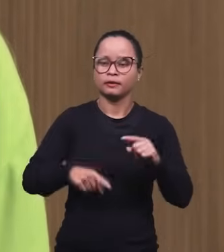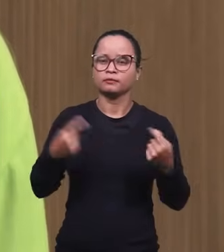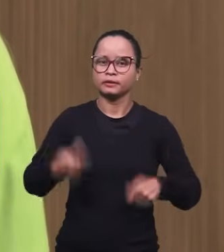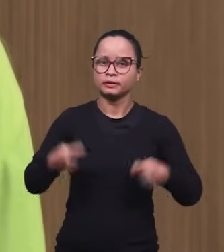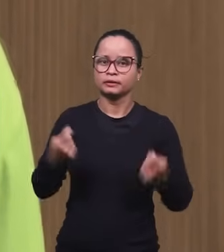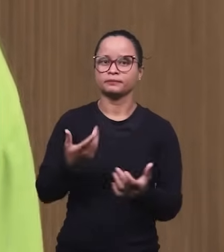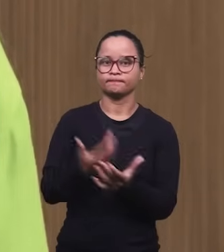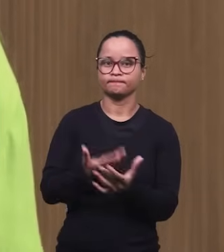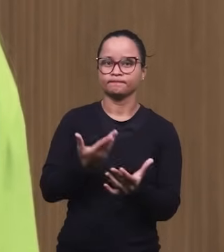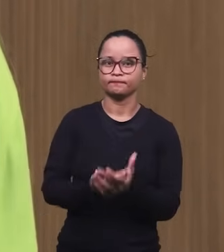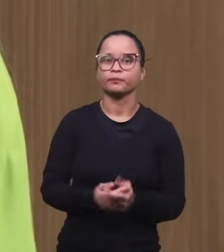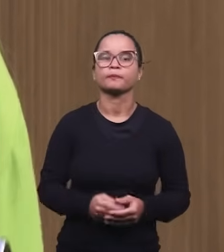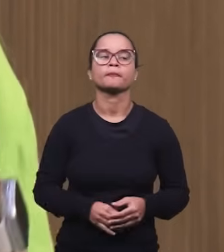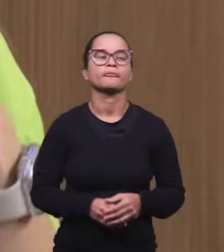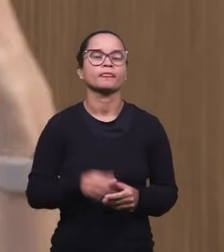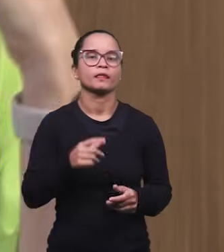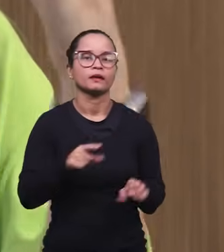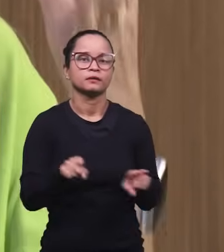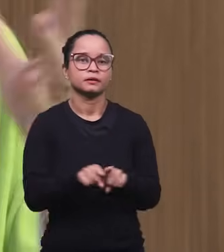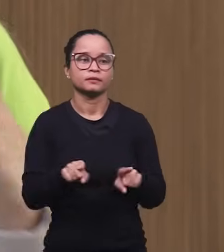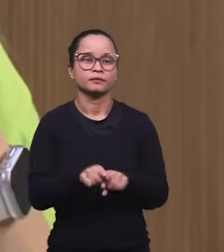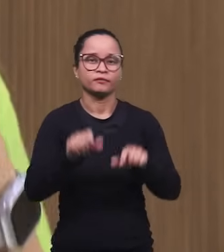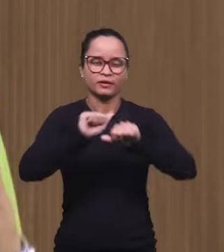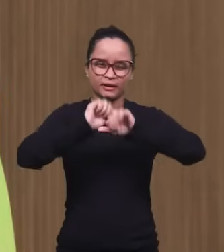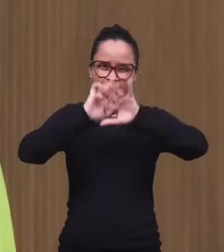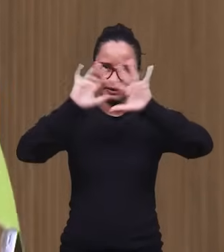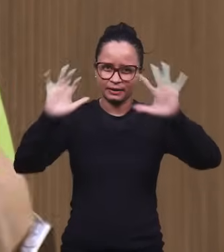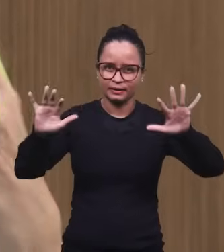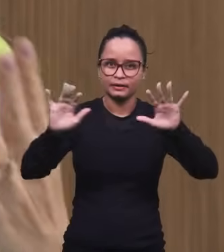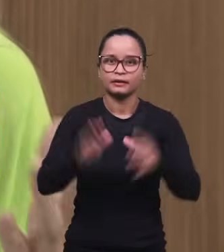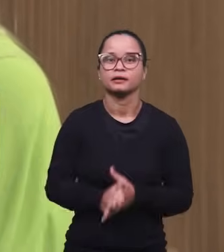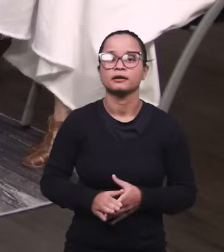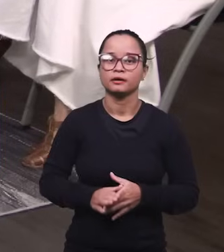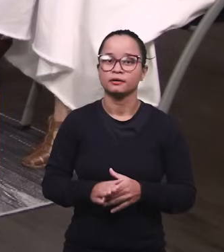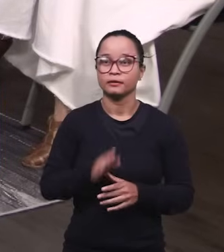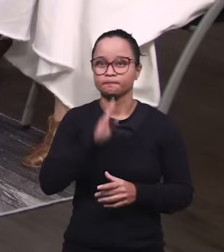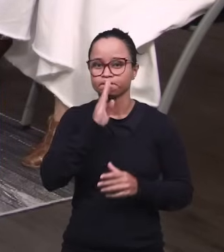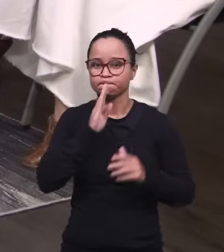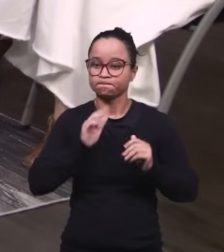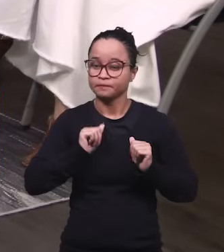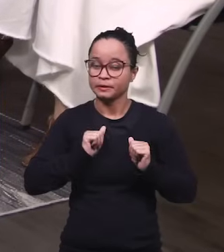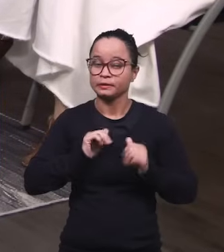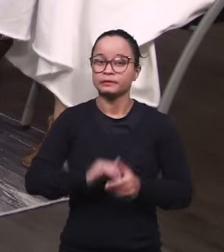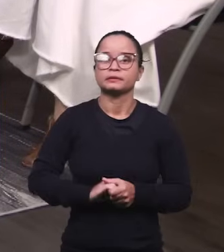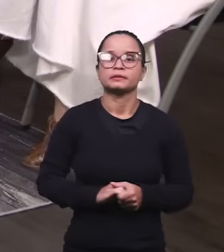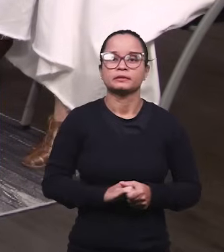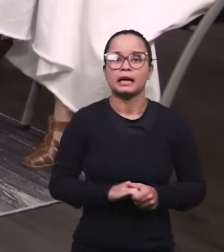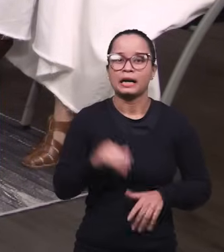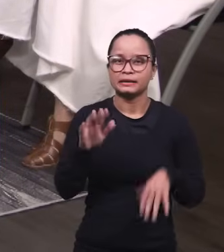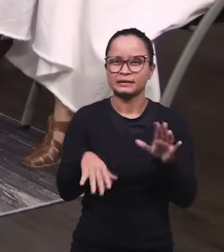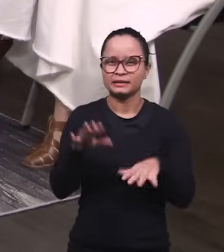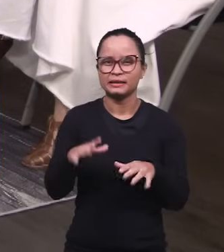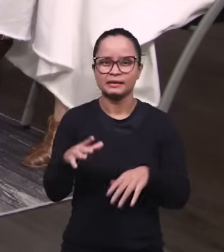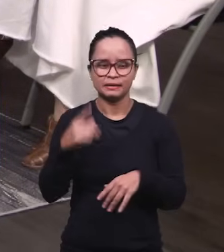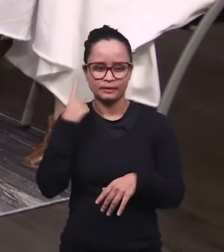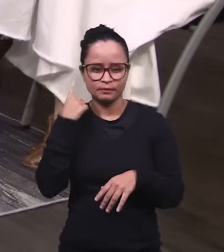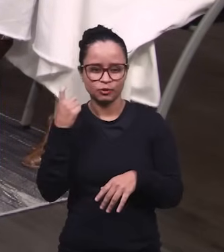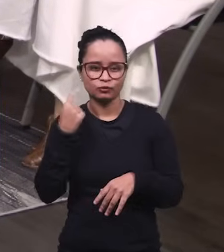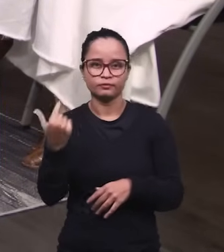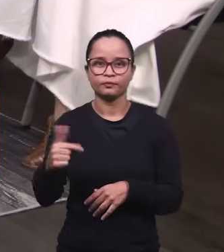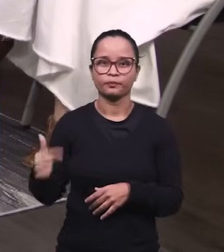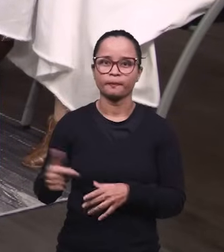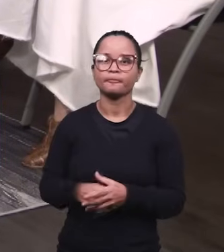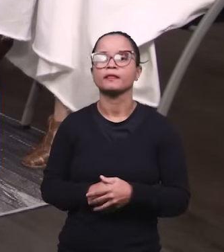para estudar. Um local que seja claro, arejado, silencioso, né? Às vezes tem sem barulho